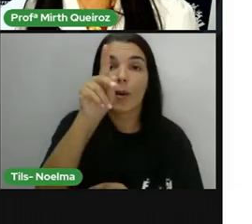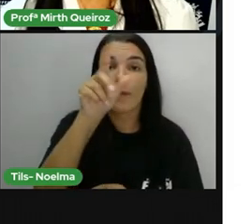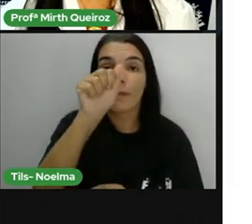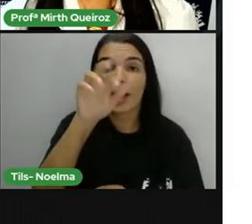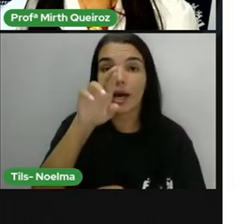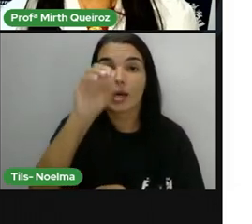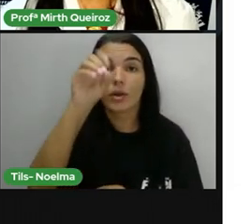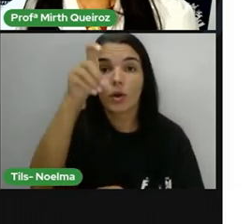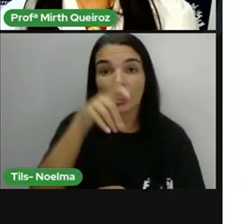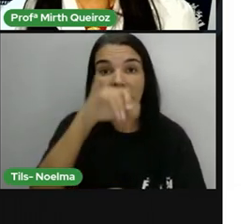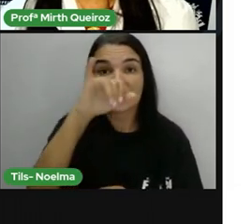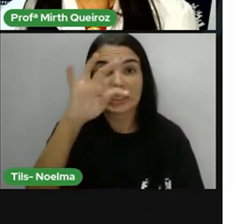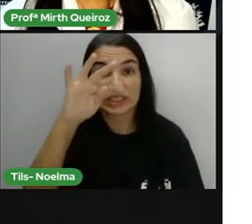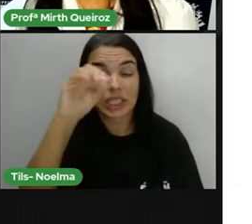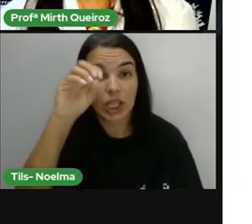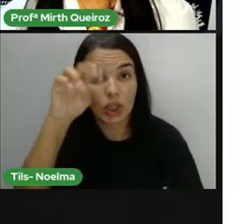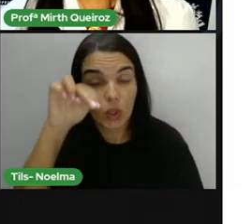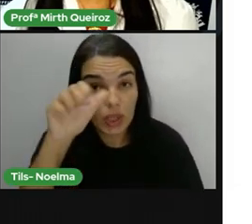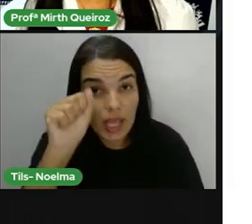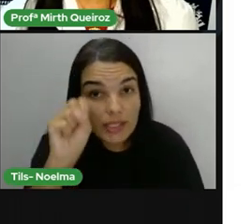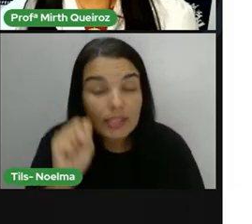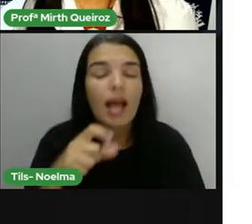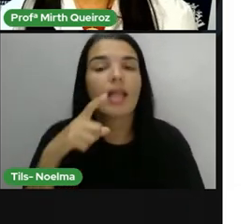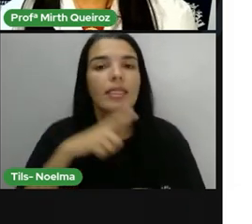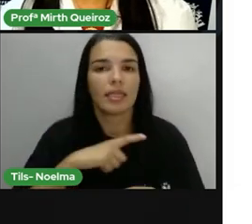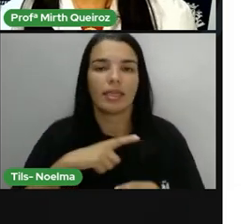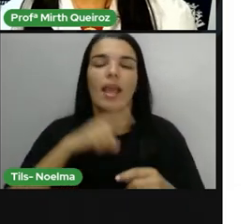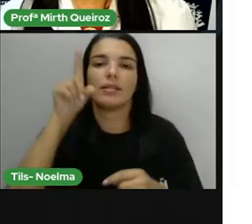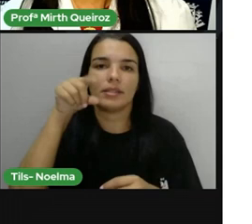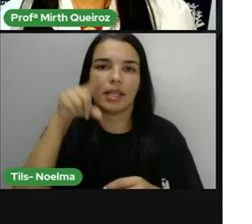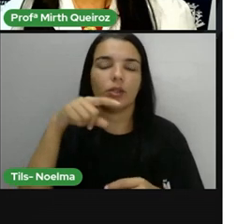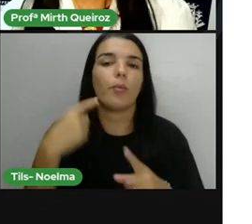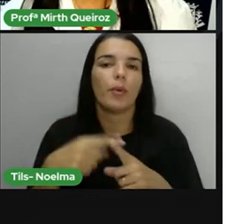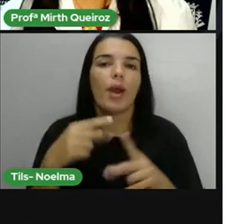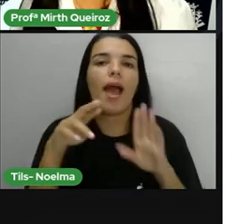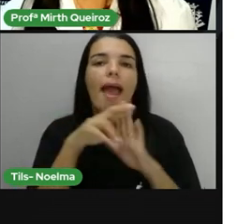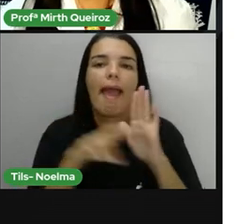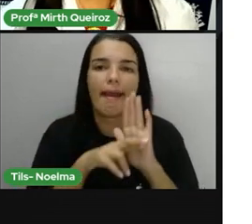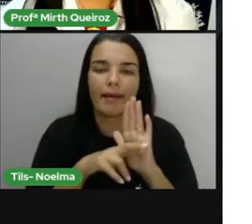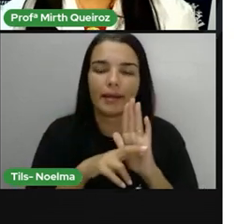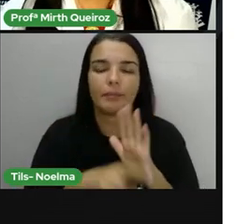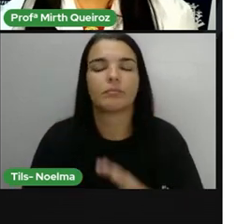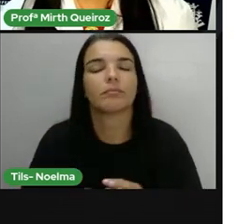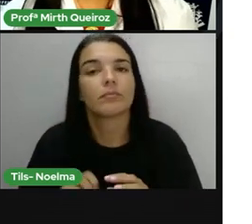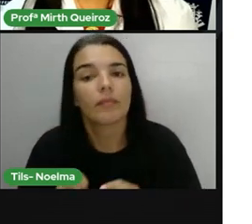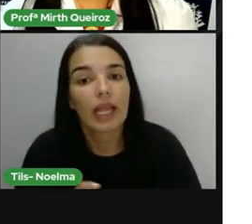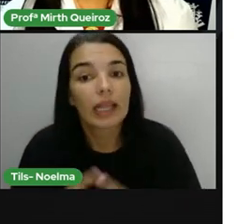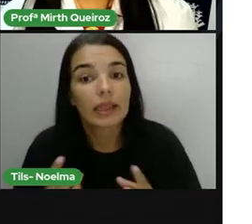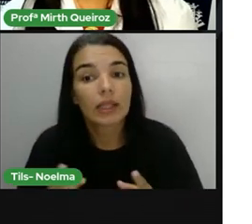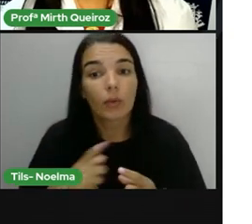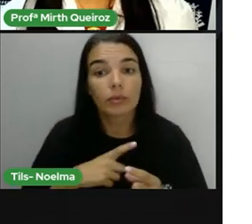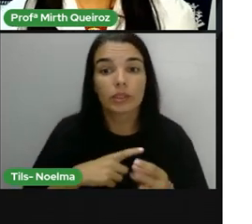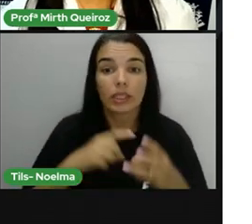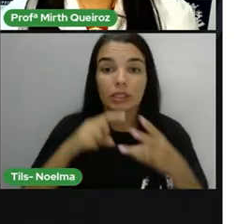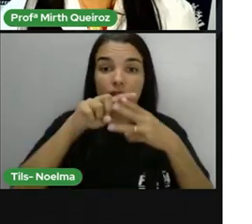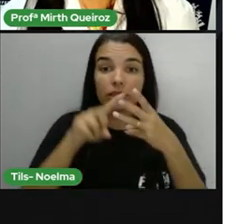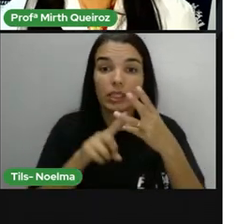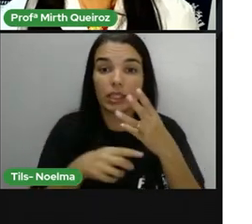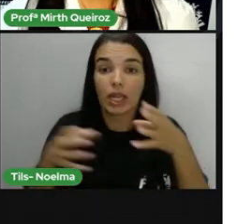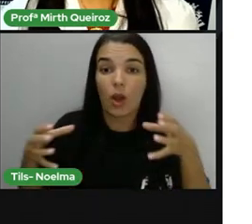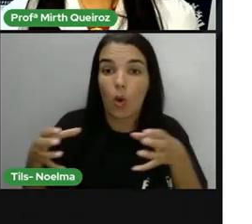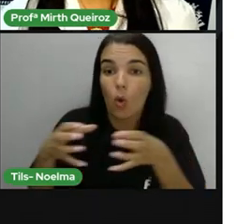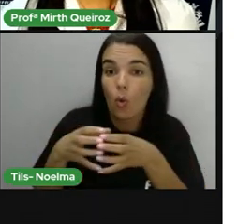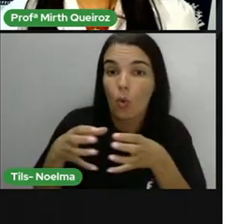Há regras específicas e básicas de acentuação para cada um desses três grupos e devem ser consideradas para garantir